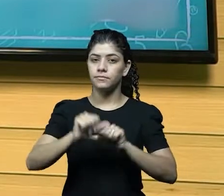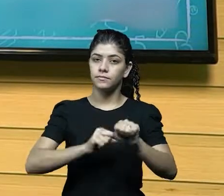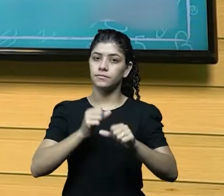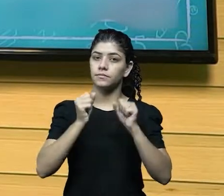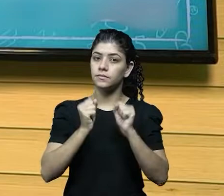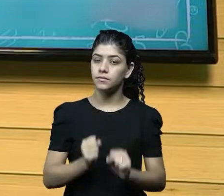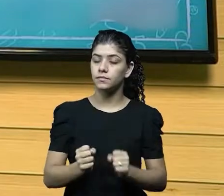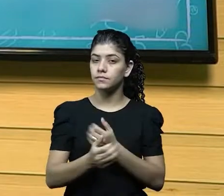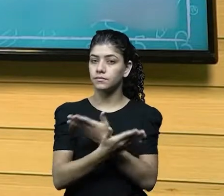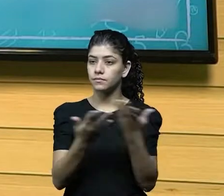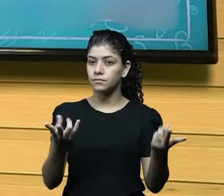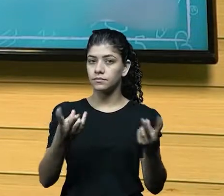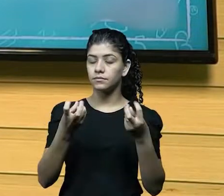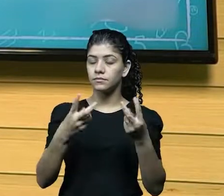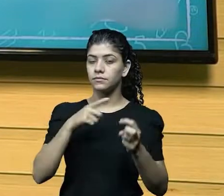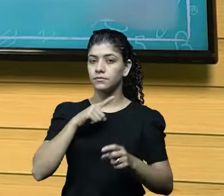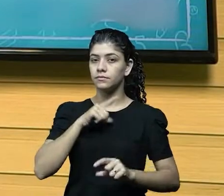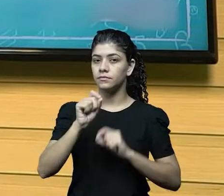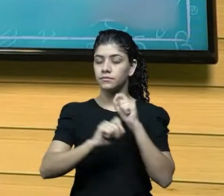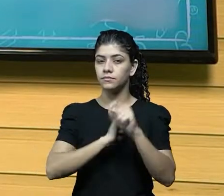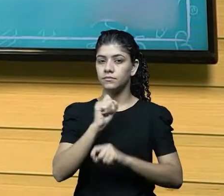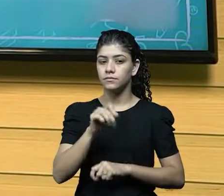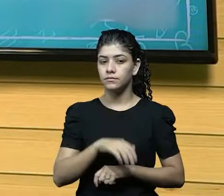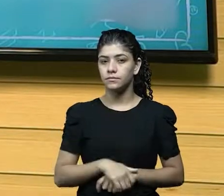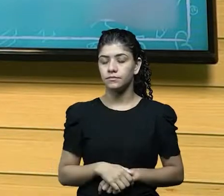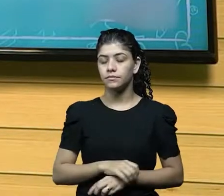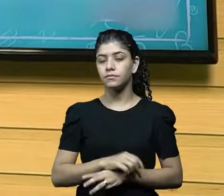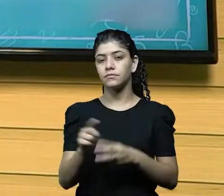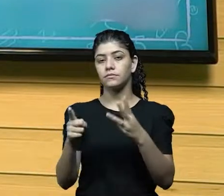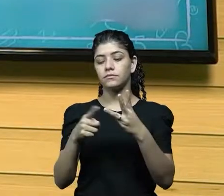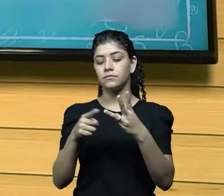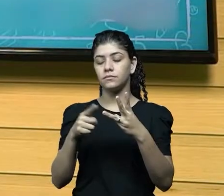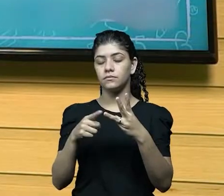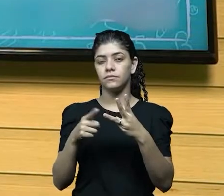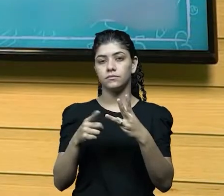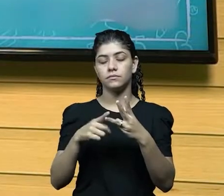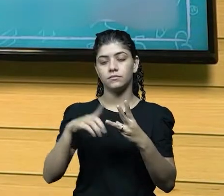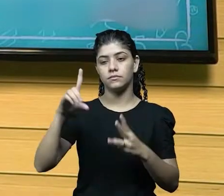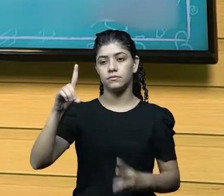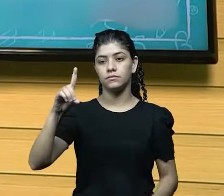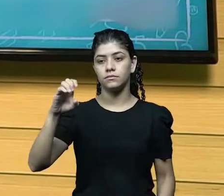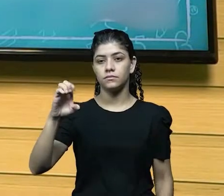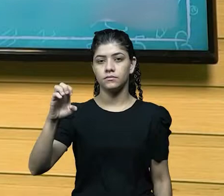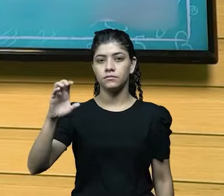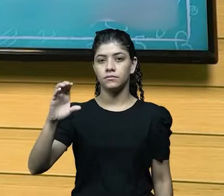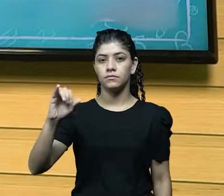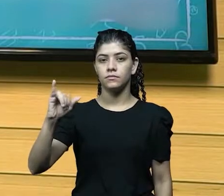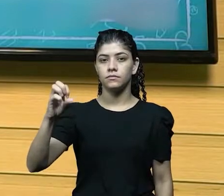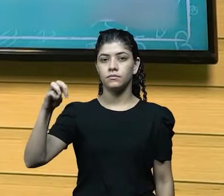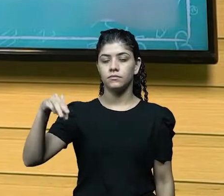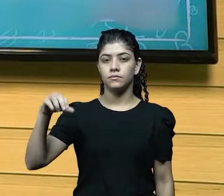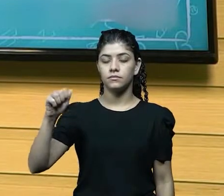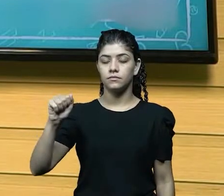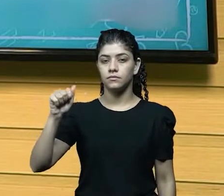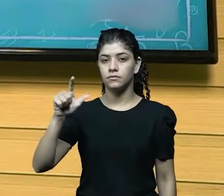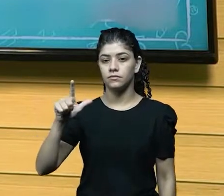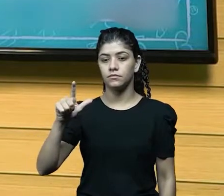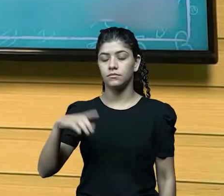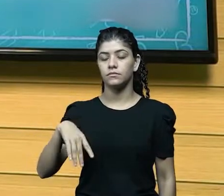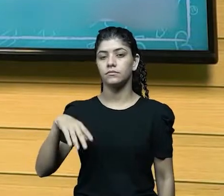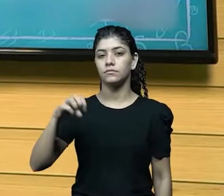como vocês podem observar, elas ocorrem ali na terceira casa decimal após a vírgula, na casa dos